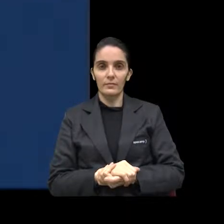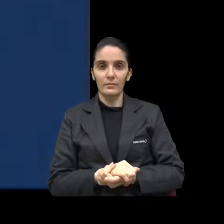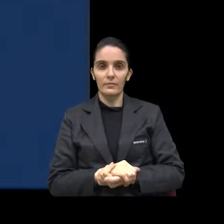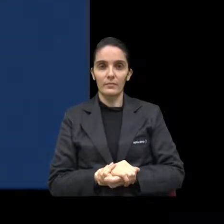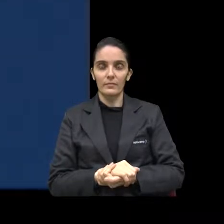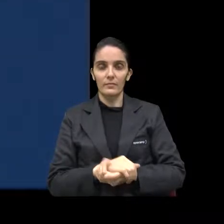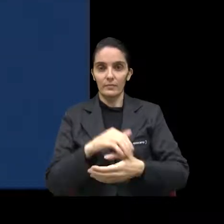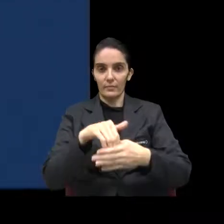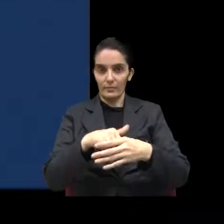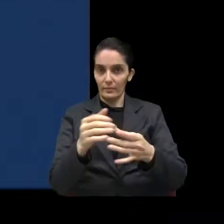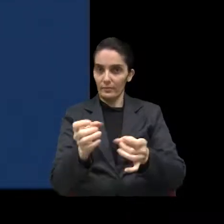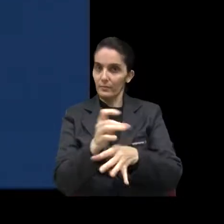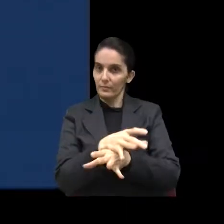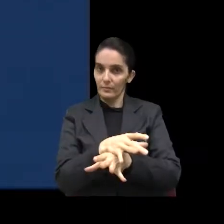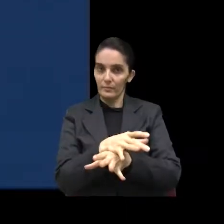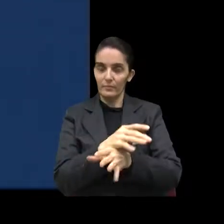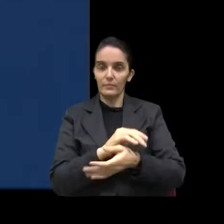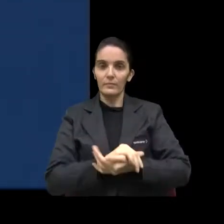Está encerrada a votação.